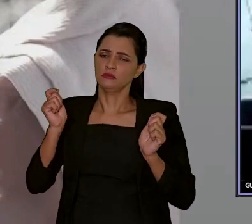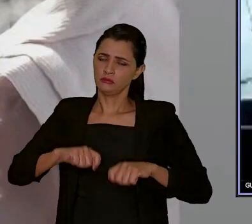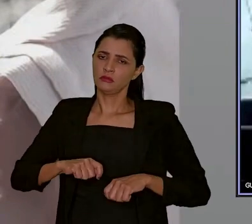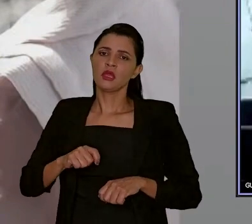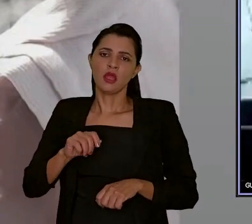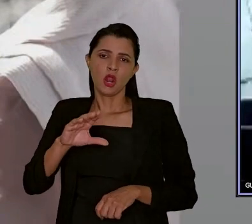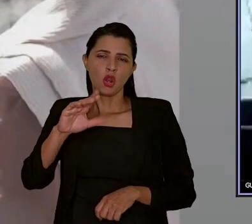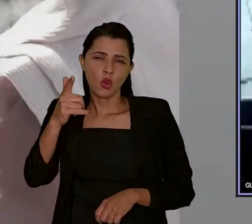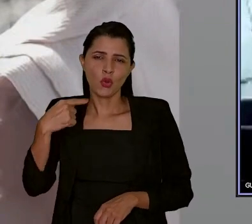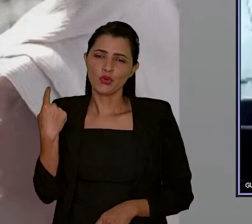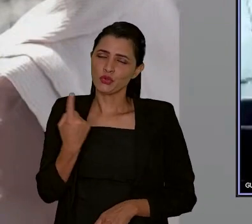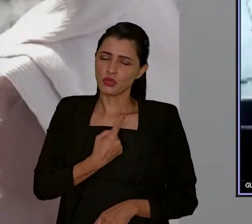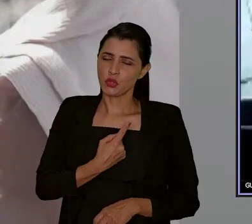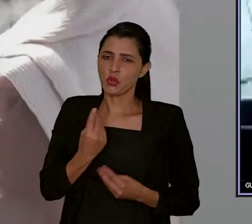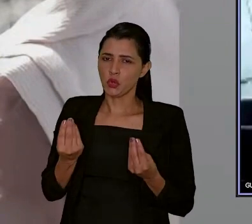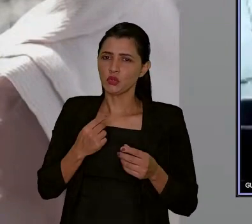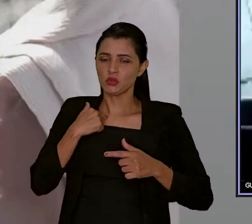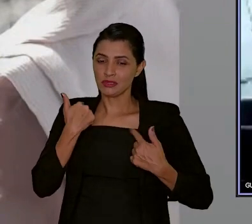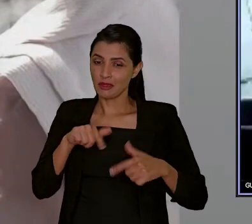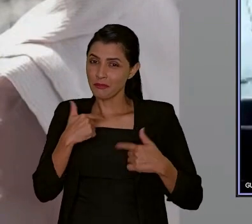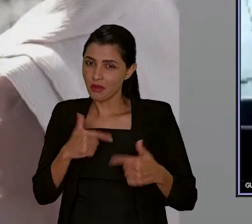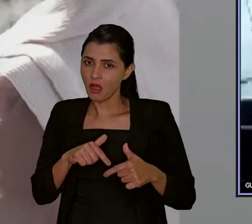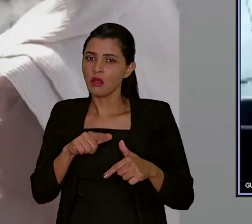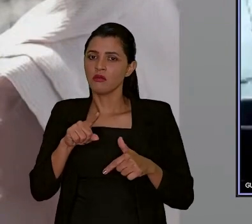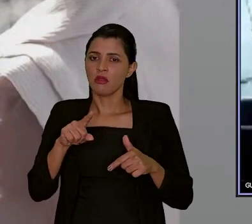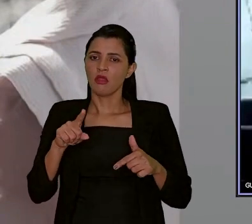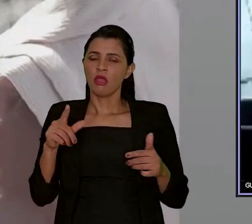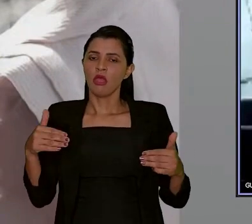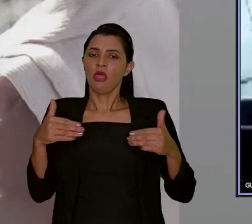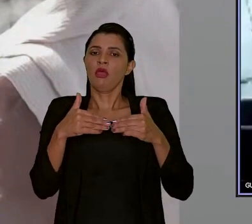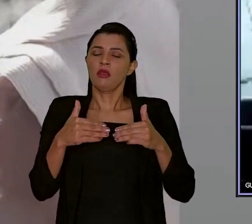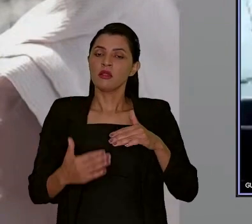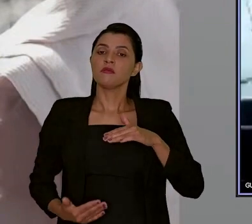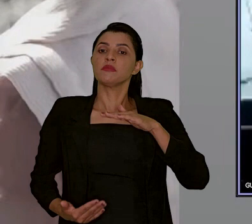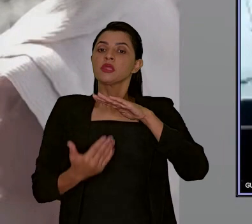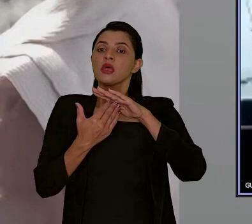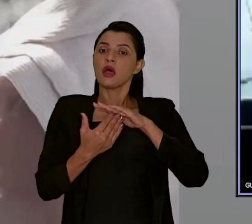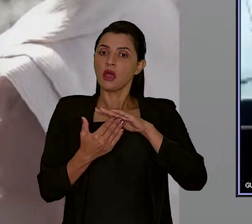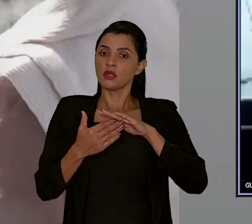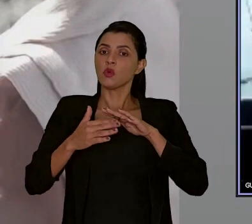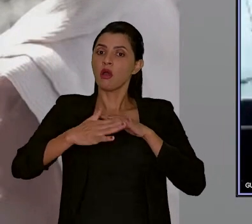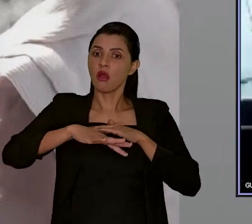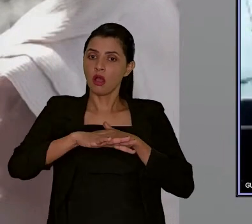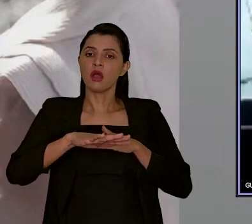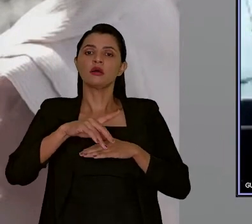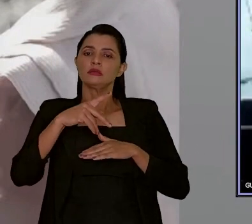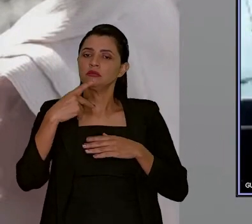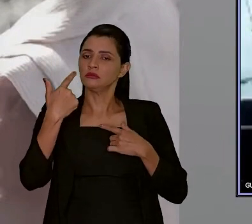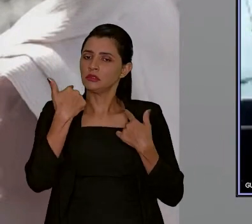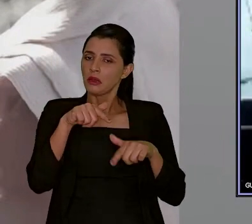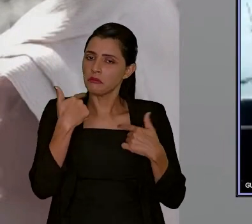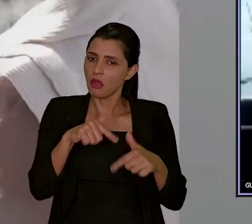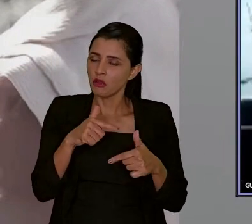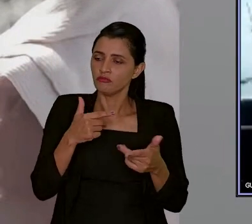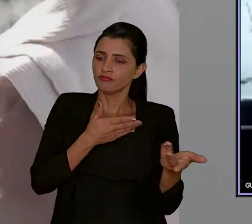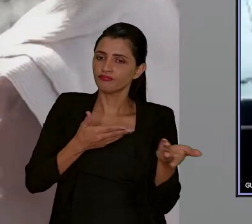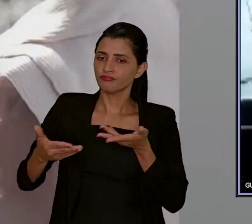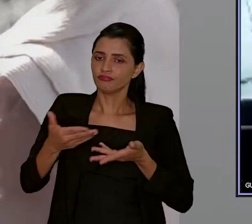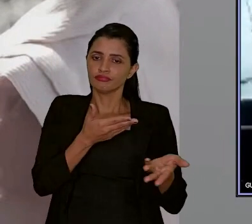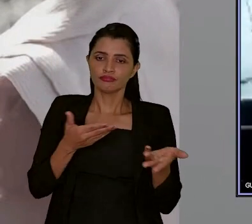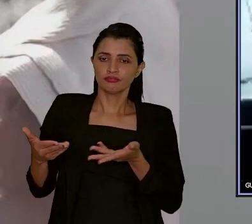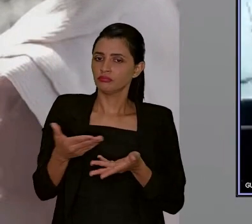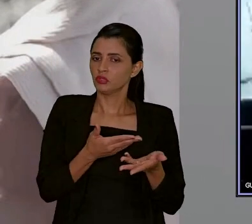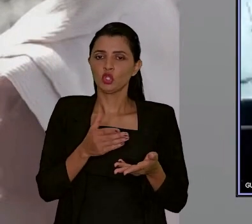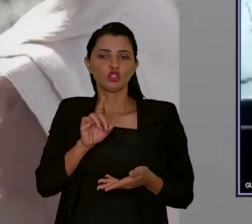nossas atuações são restritas e limitadas apenas a esse trabalho de intermediar os